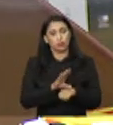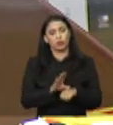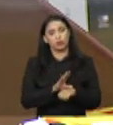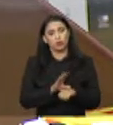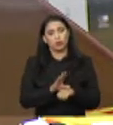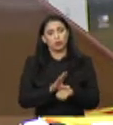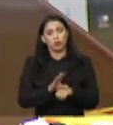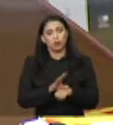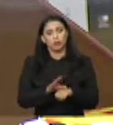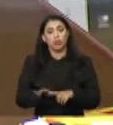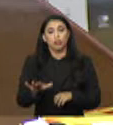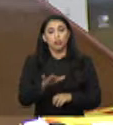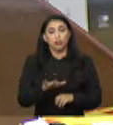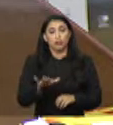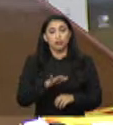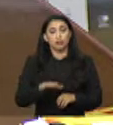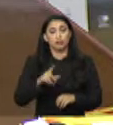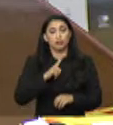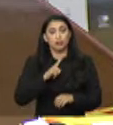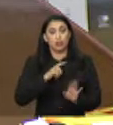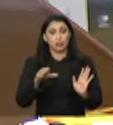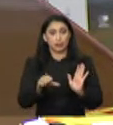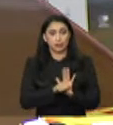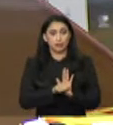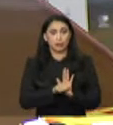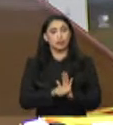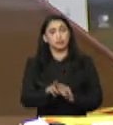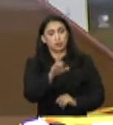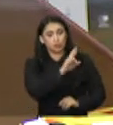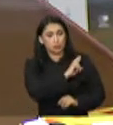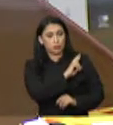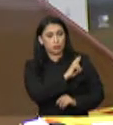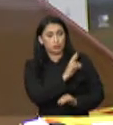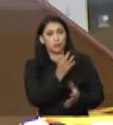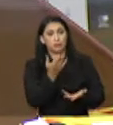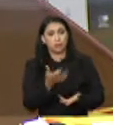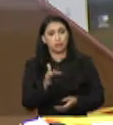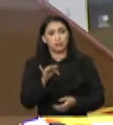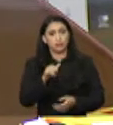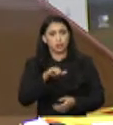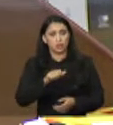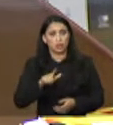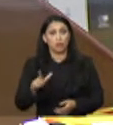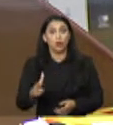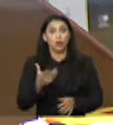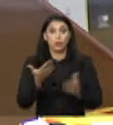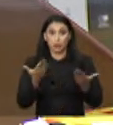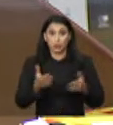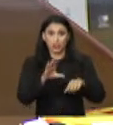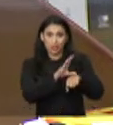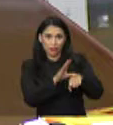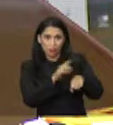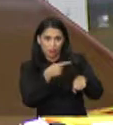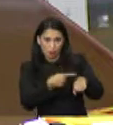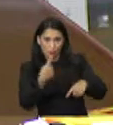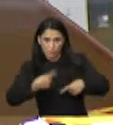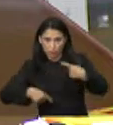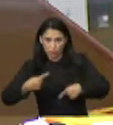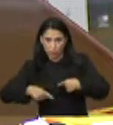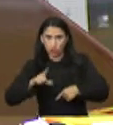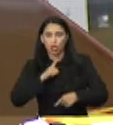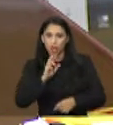Ou seja no âmbito dos chamados crimes de responsabilidade em outras palavras e a constituição estabelece que os agentes políticos